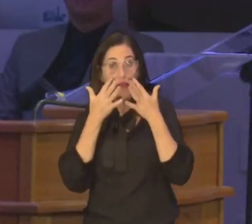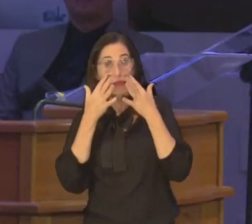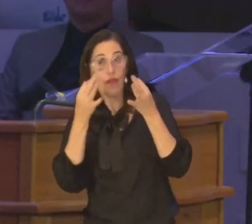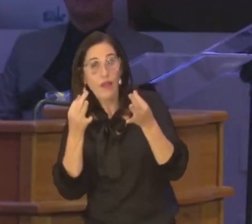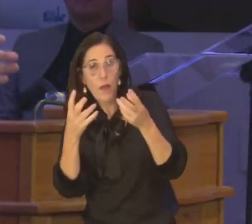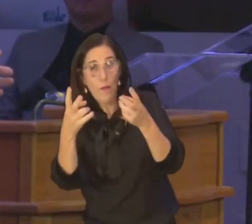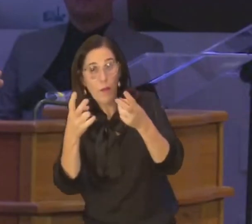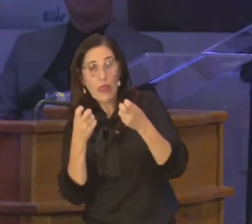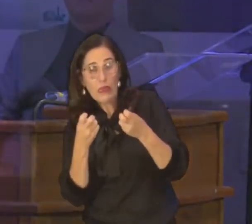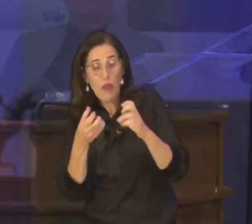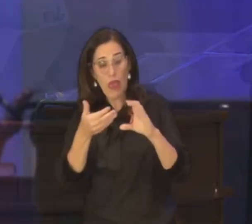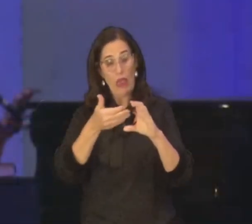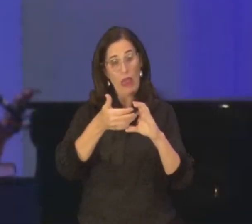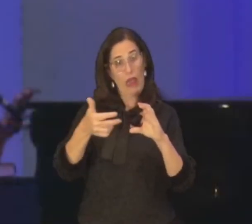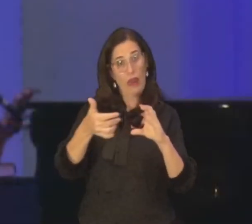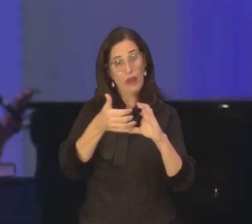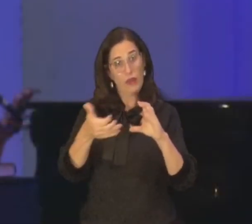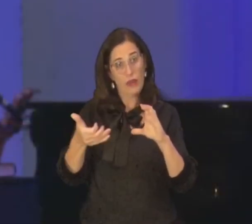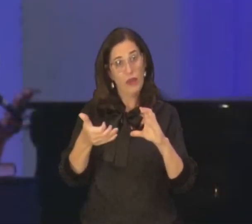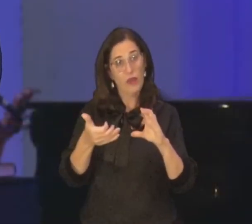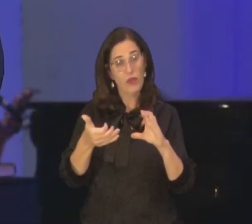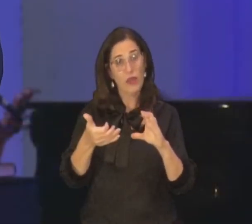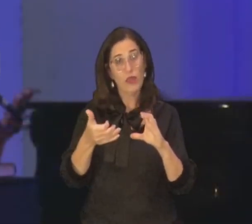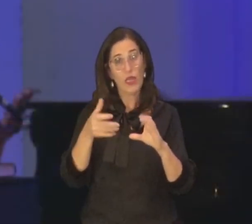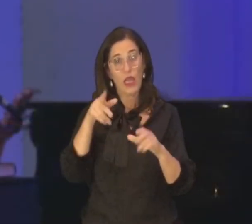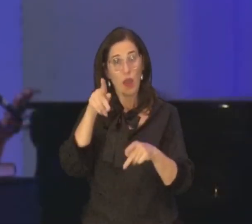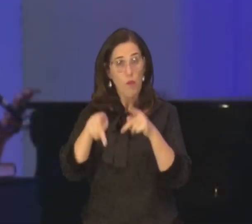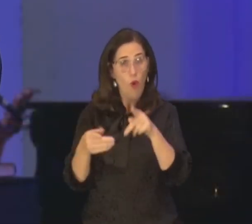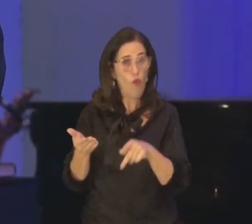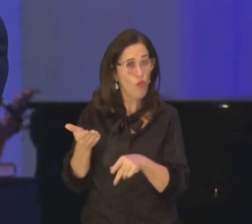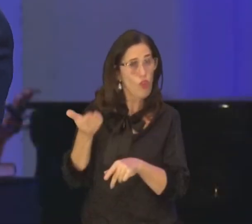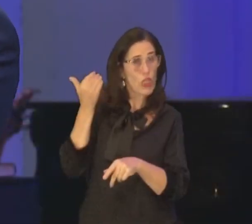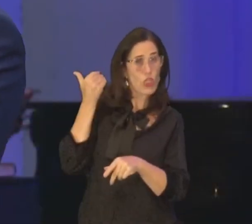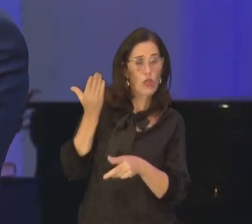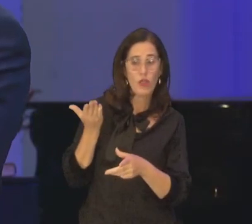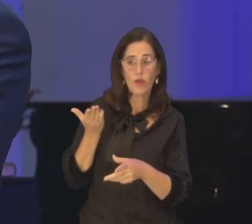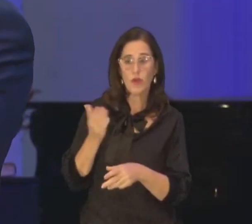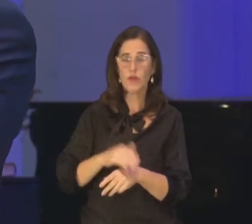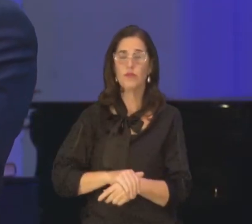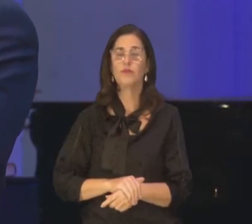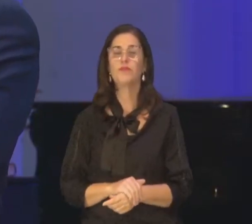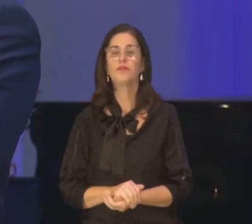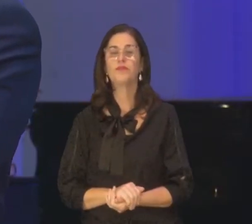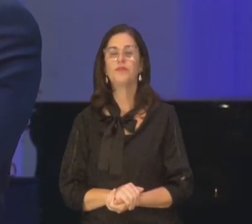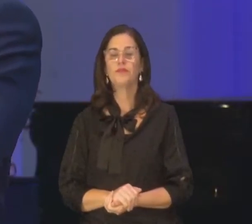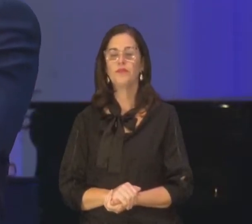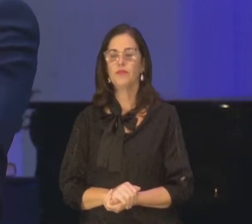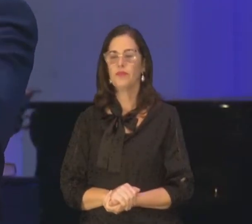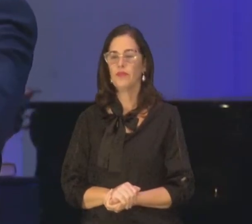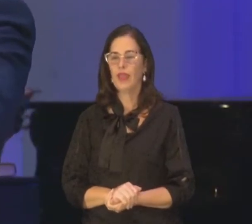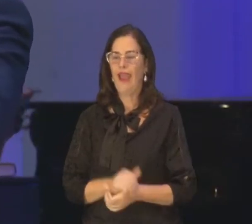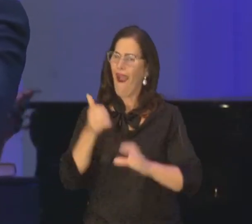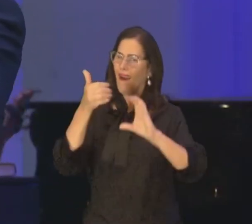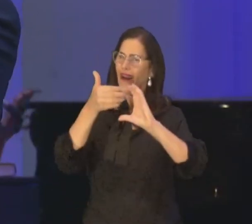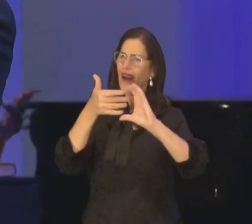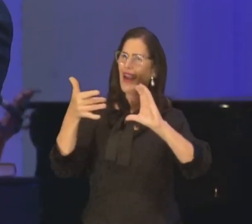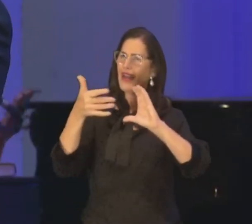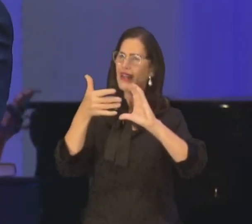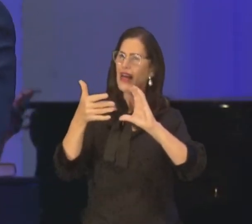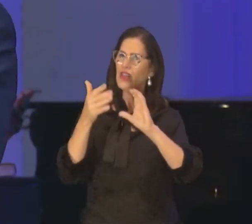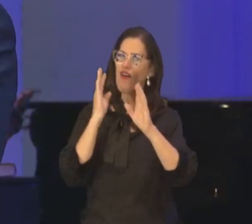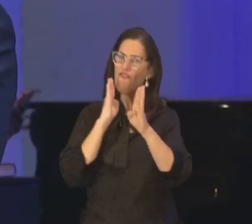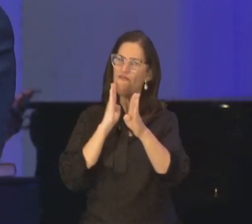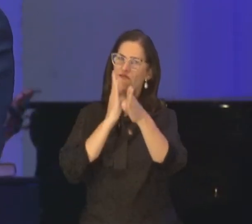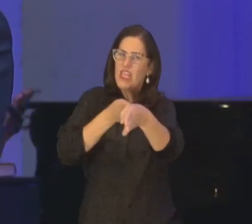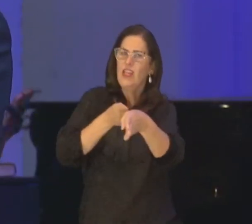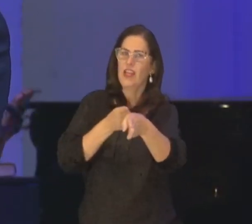esta característica daquela gente, daquele povo, naquele tempo. A característica da